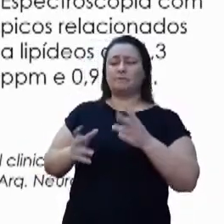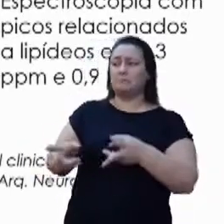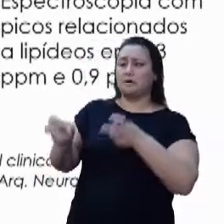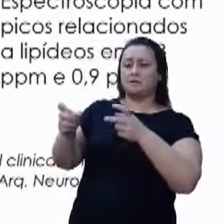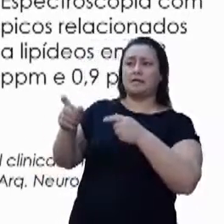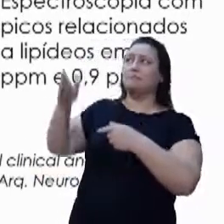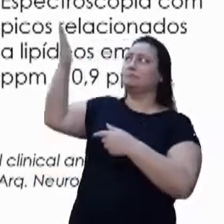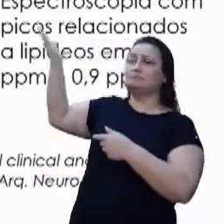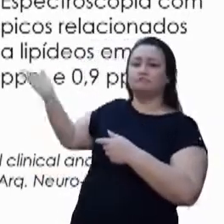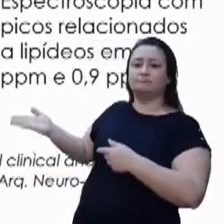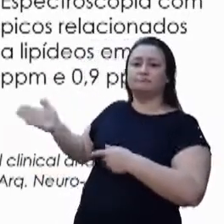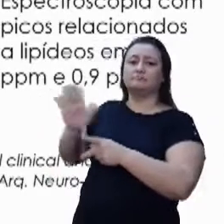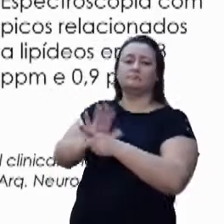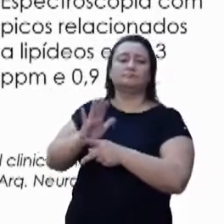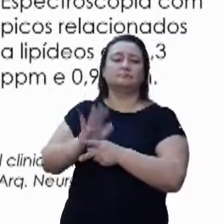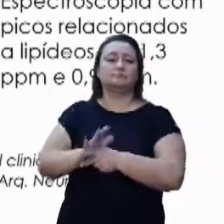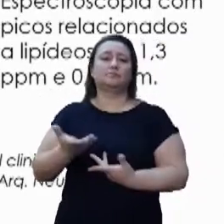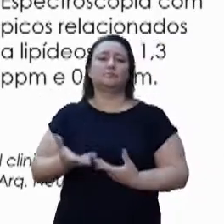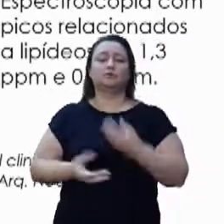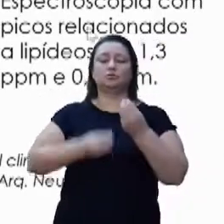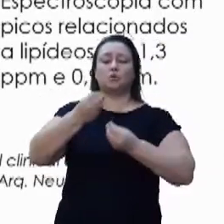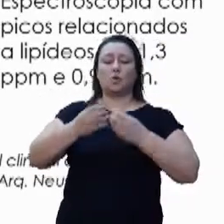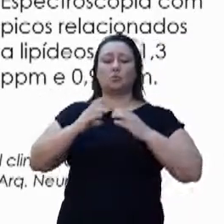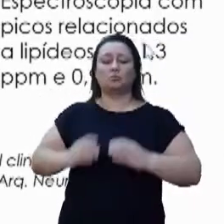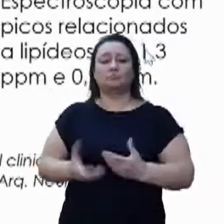picos distintos relacionados a acúmulo de lípido,